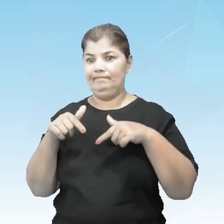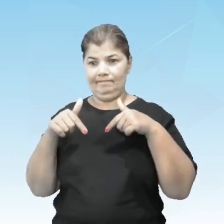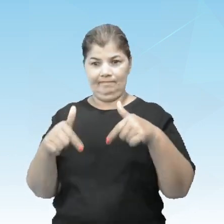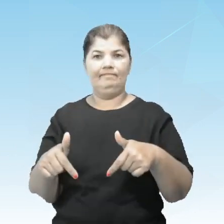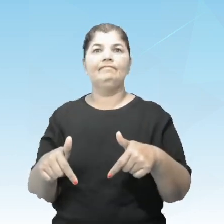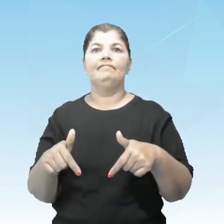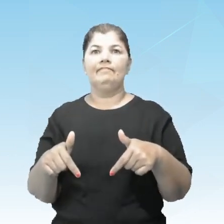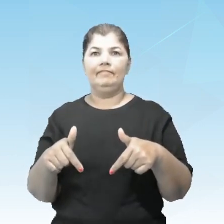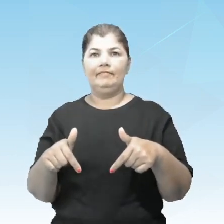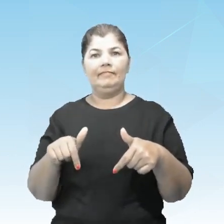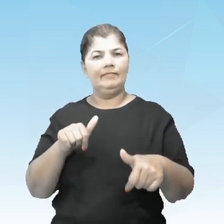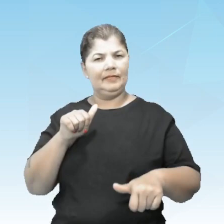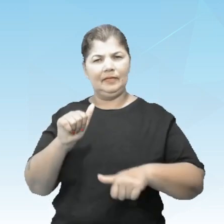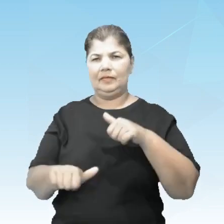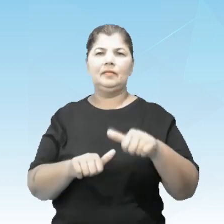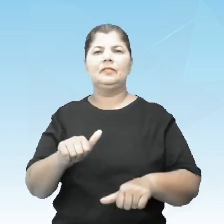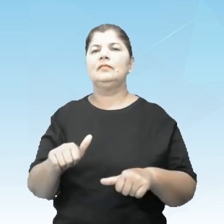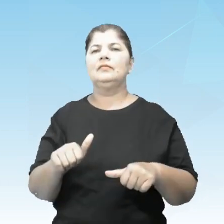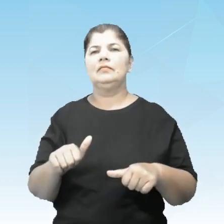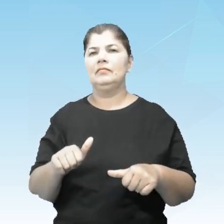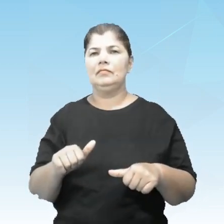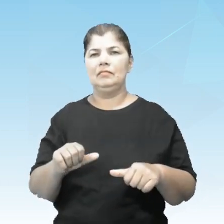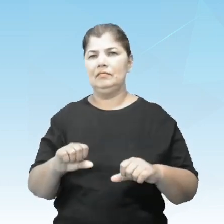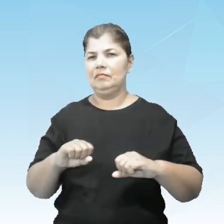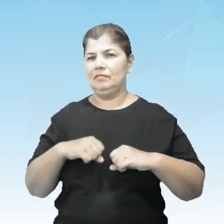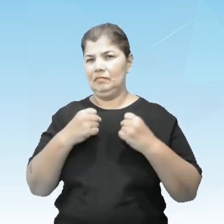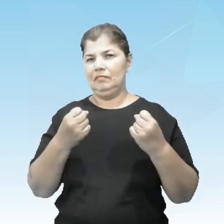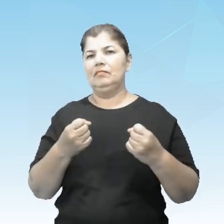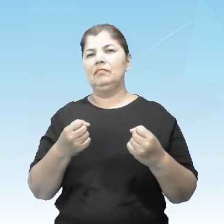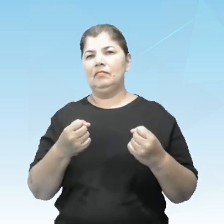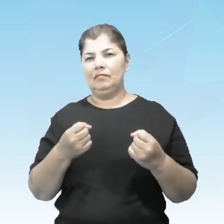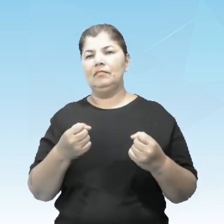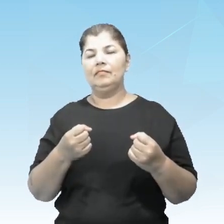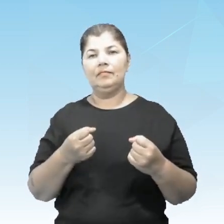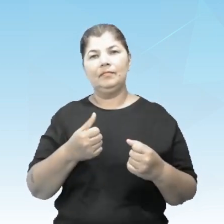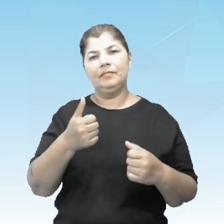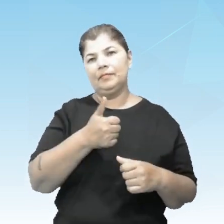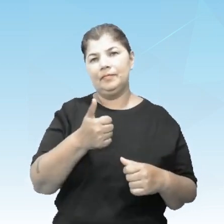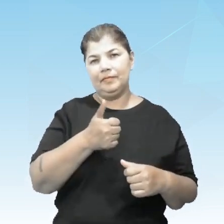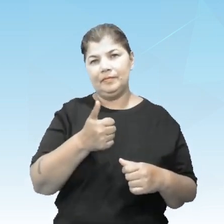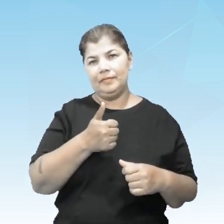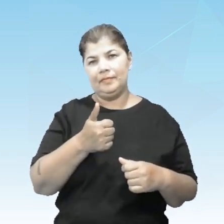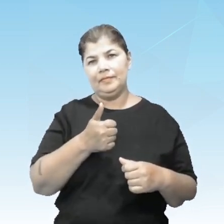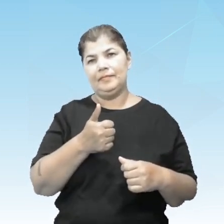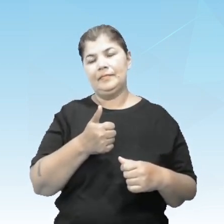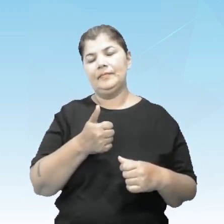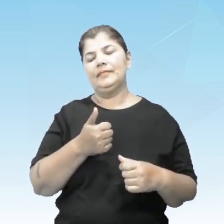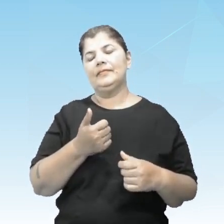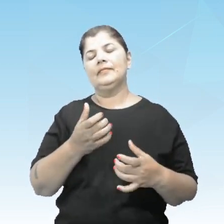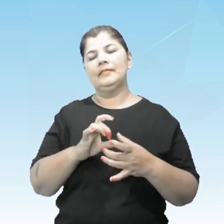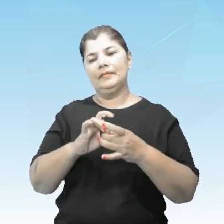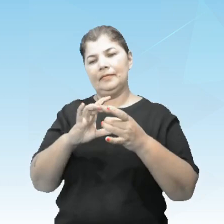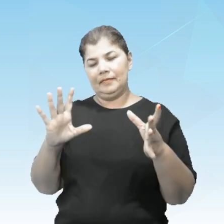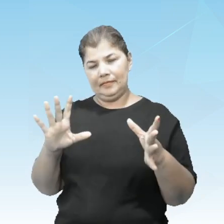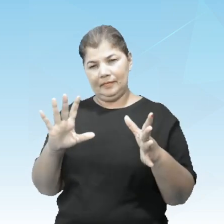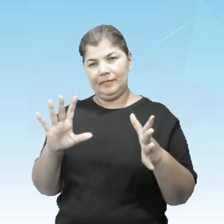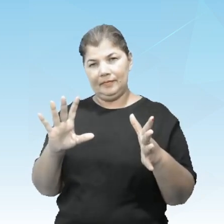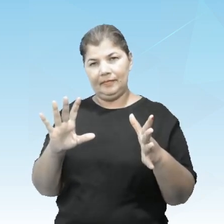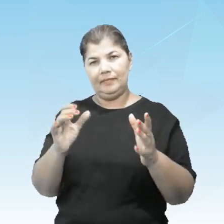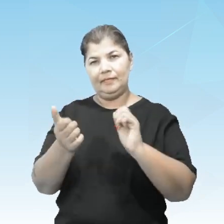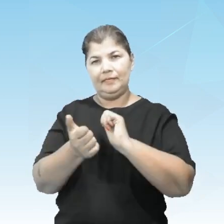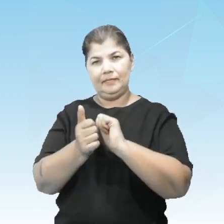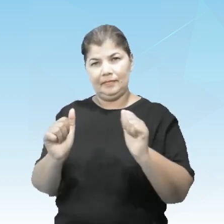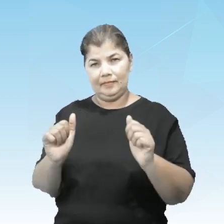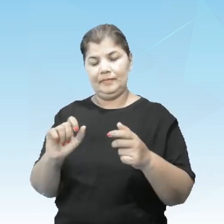a reviravolta, né? Ou seja, no primeiro momento, os jacobinos abolem a escravidão. No